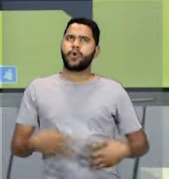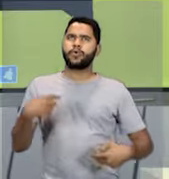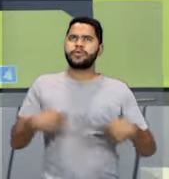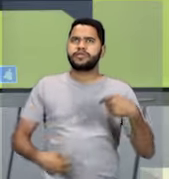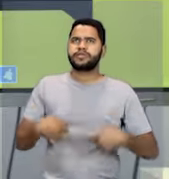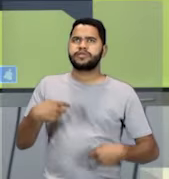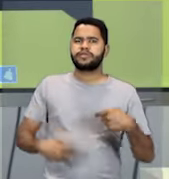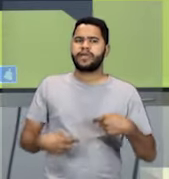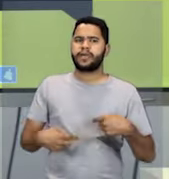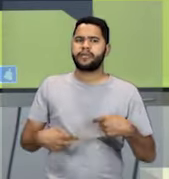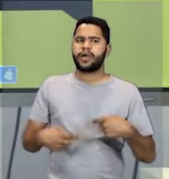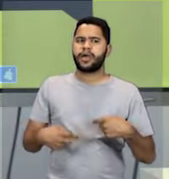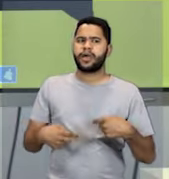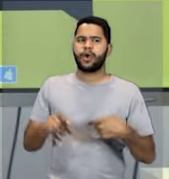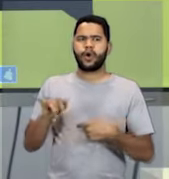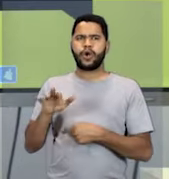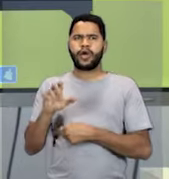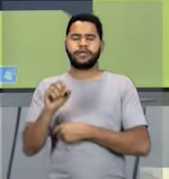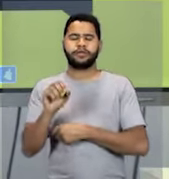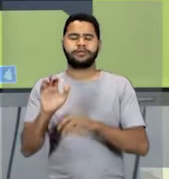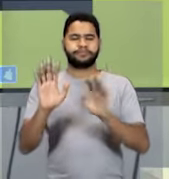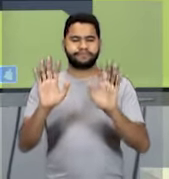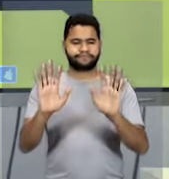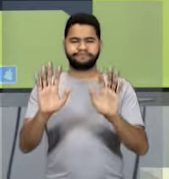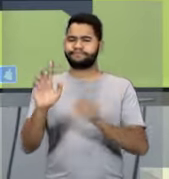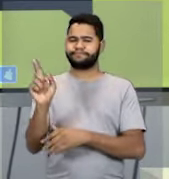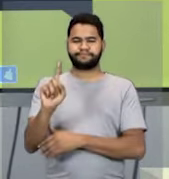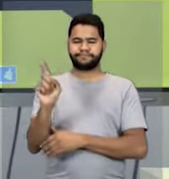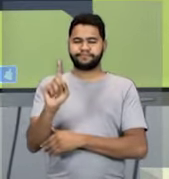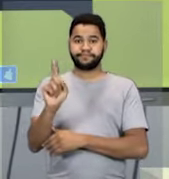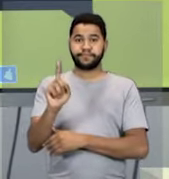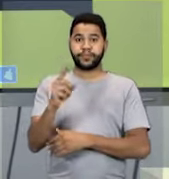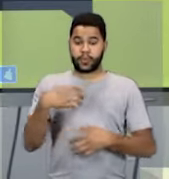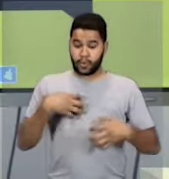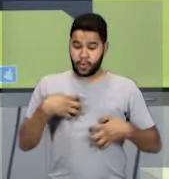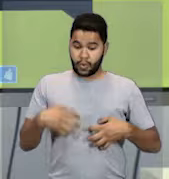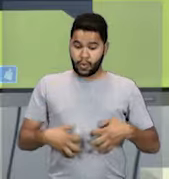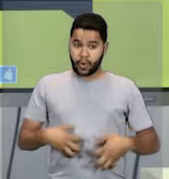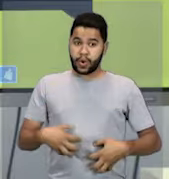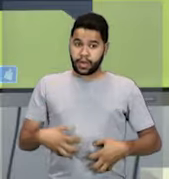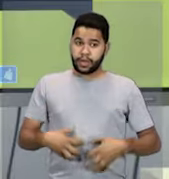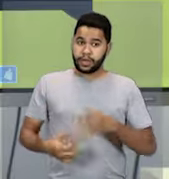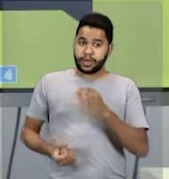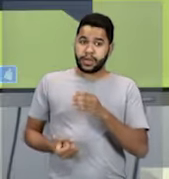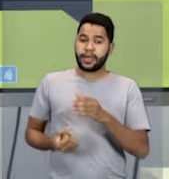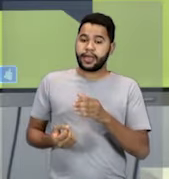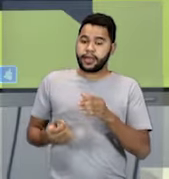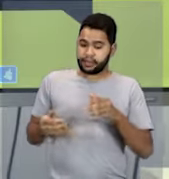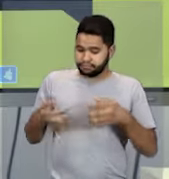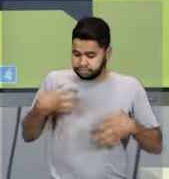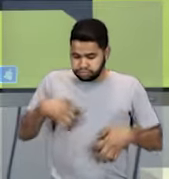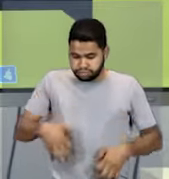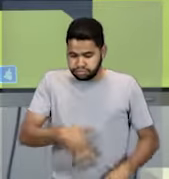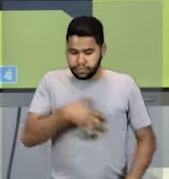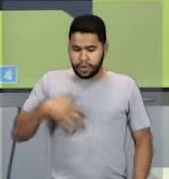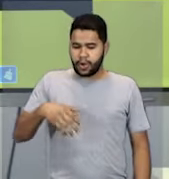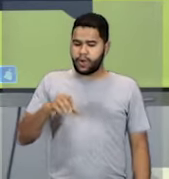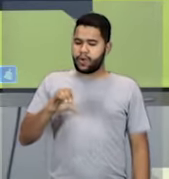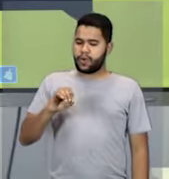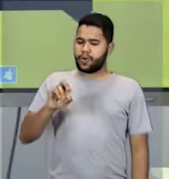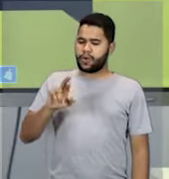sistema, organismo. Não, será que não é assim não? Não. Os órgãos formam o organismo, está tudo